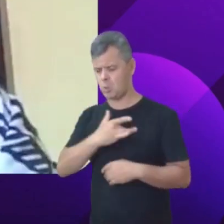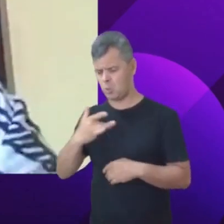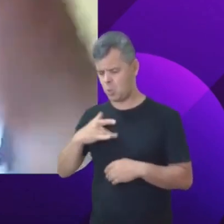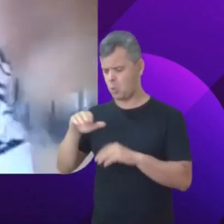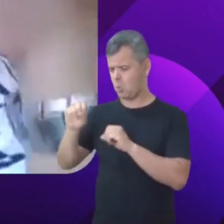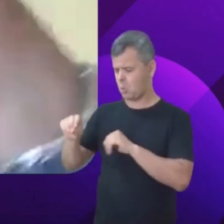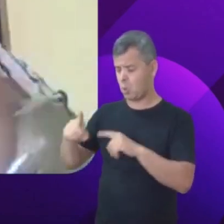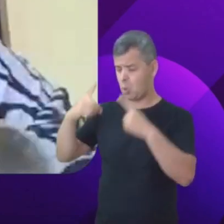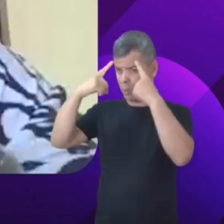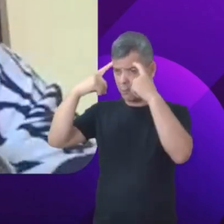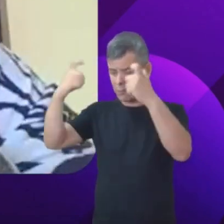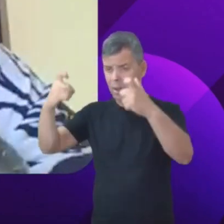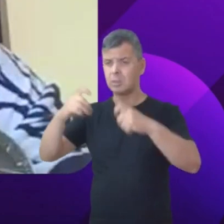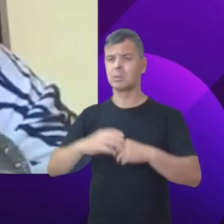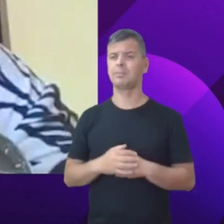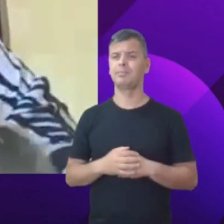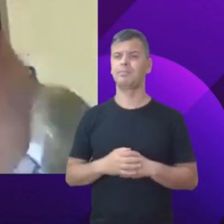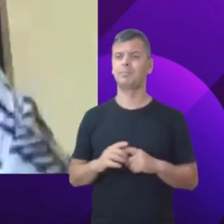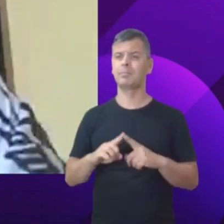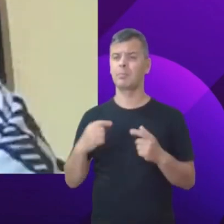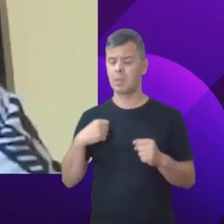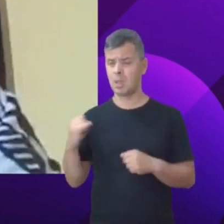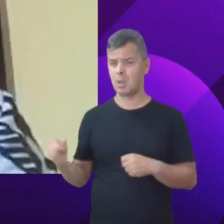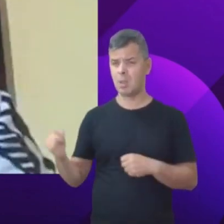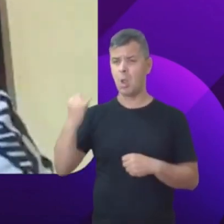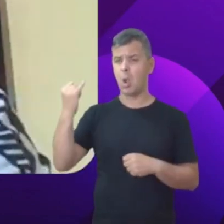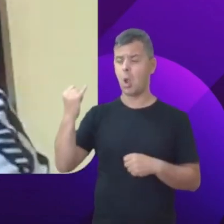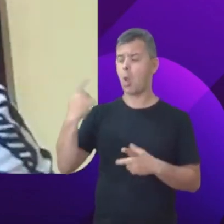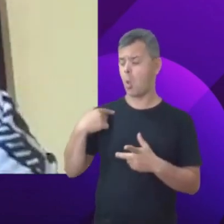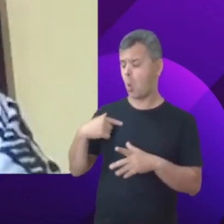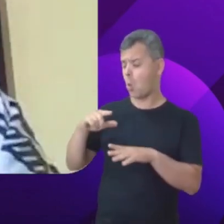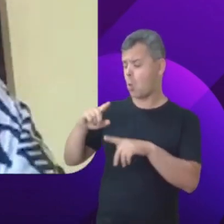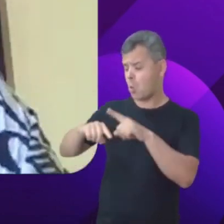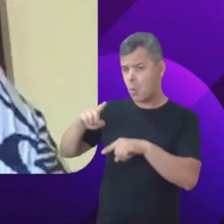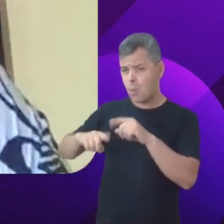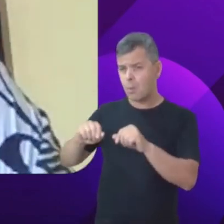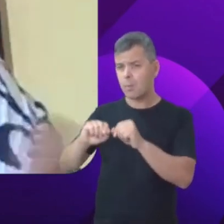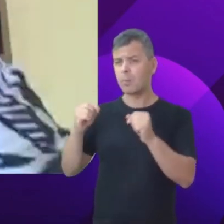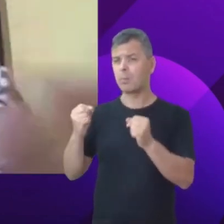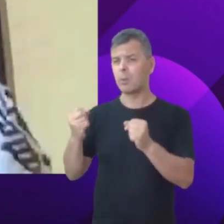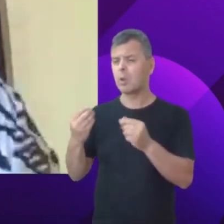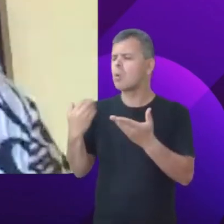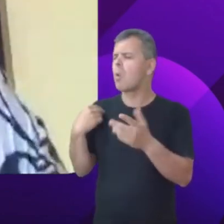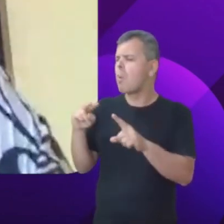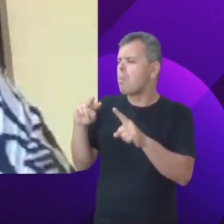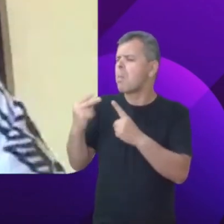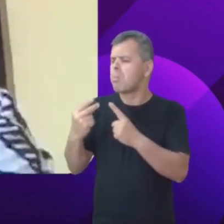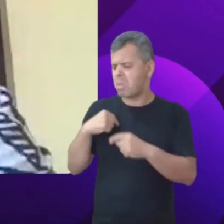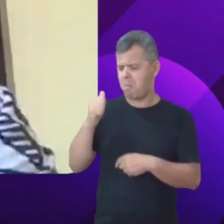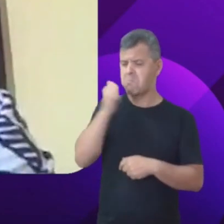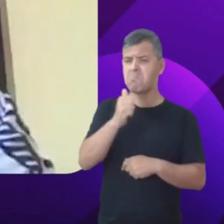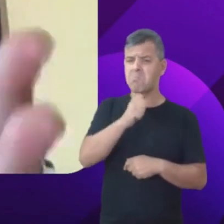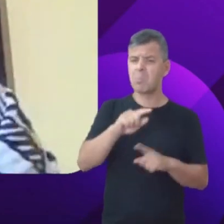a violência, e importante material para que vocês entendam em que perspectiva essas mulheres